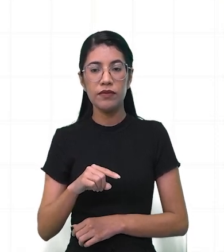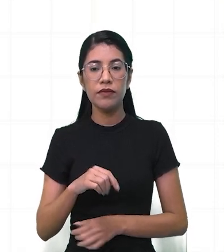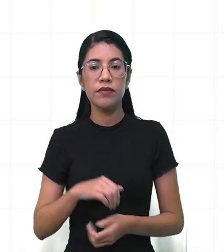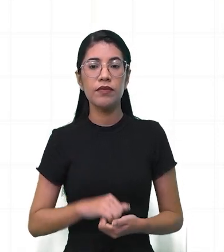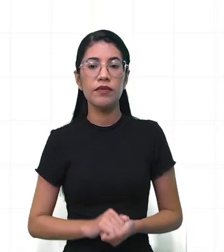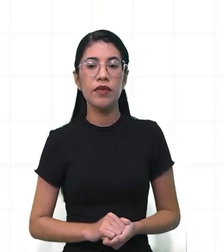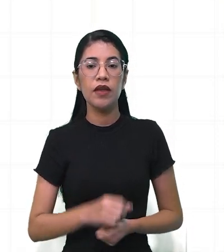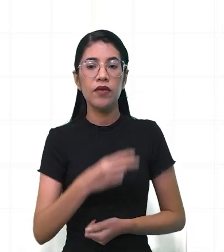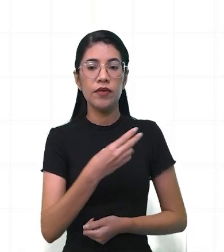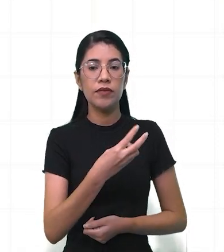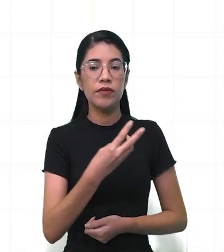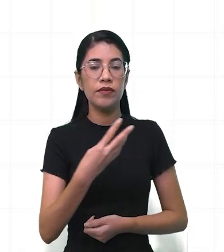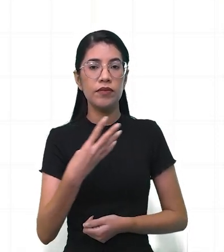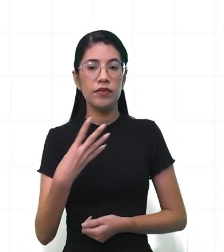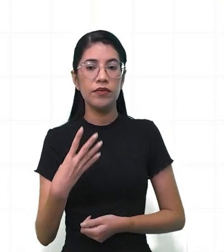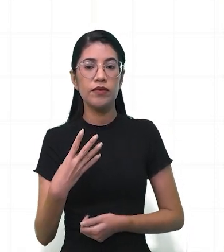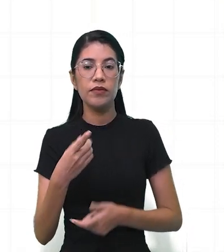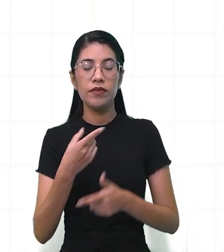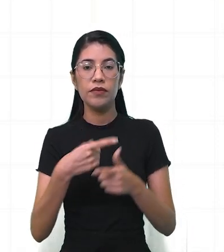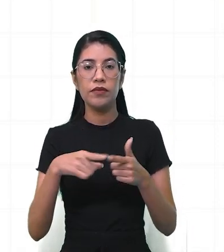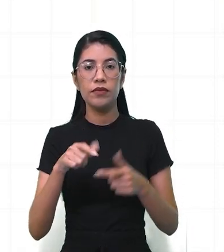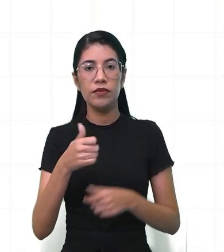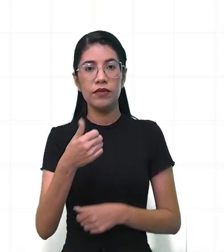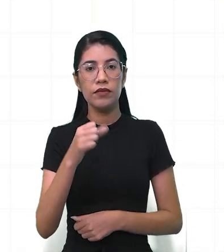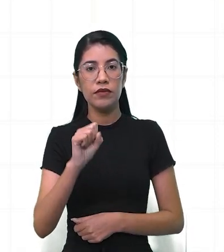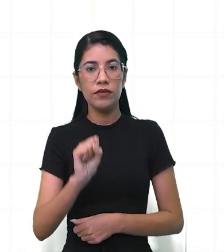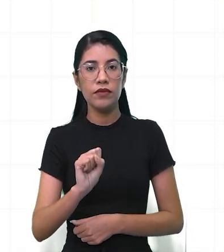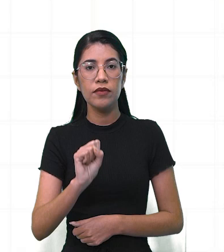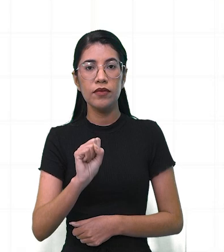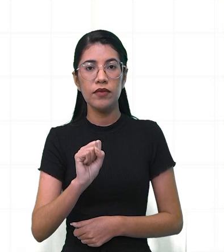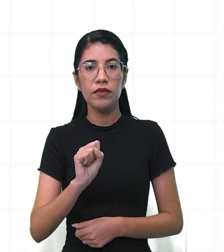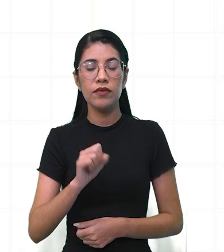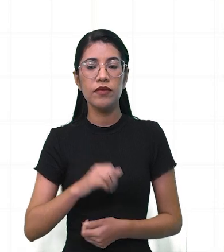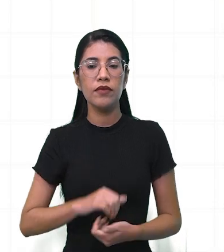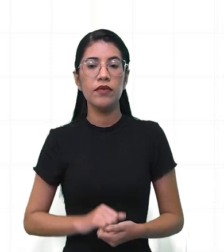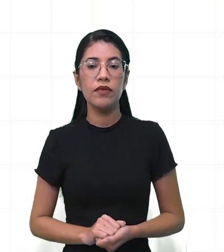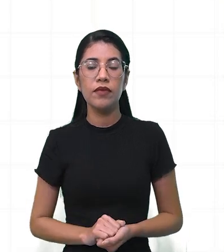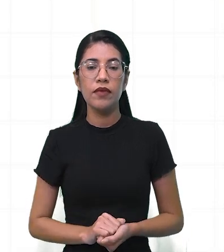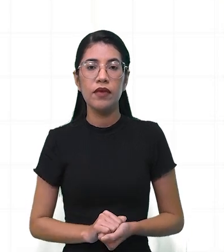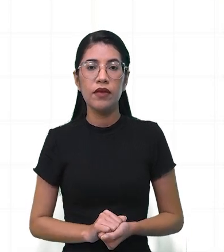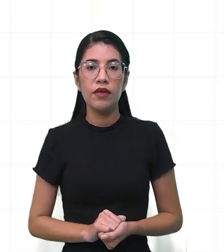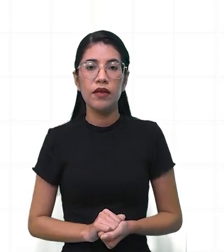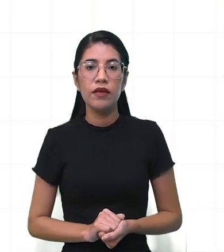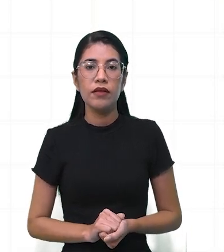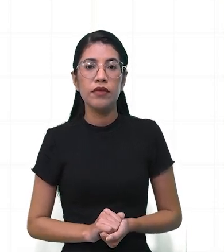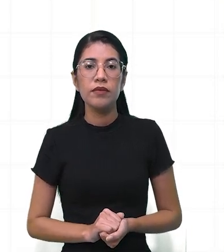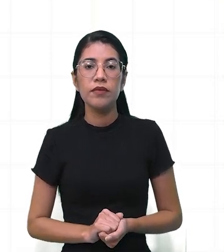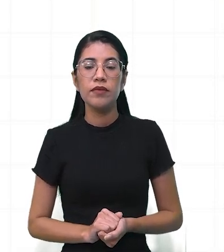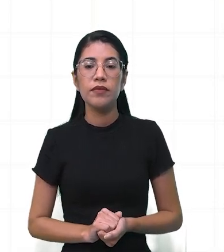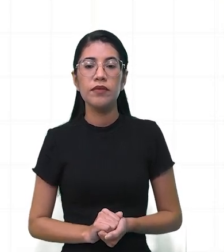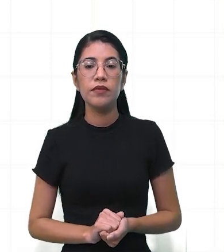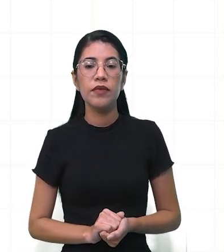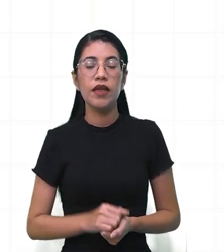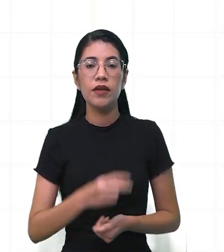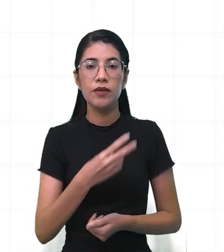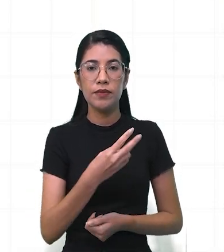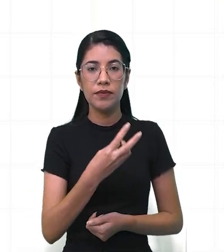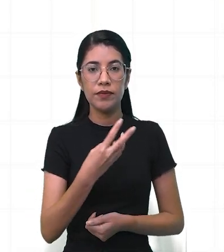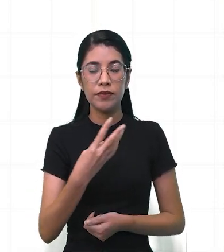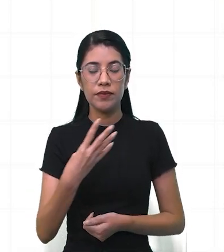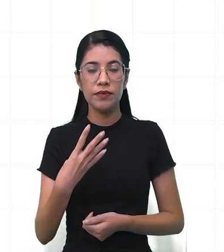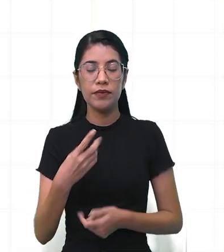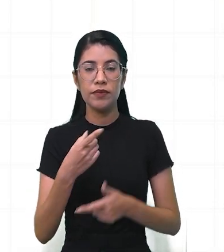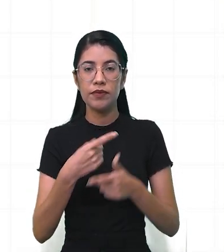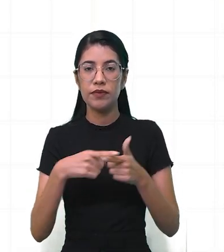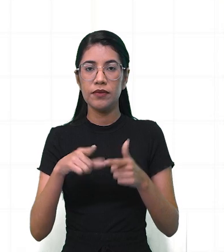ficar 234 dividido por 18. E 234 dividido